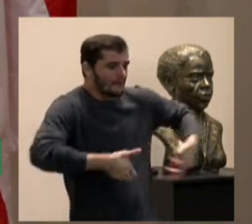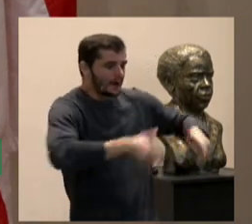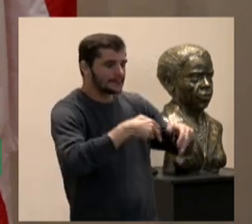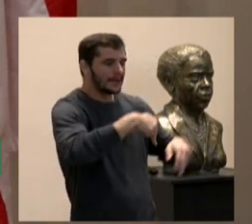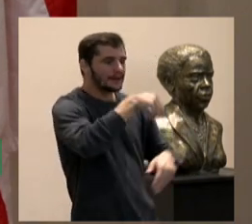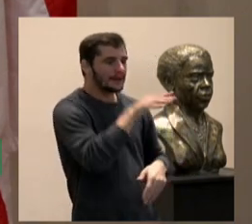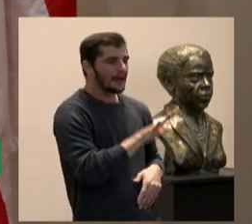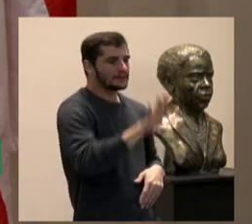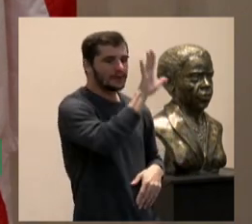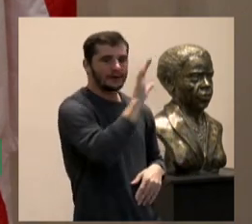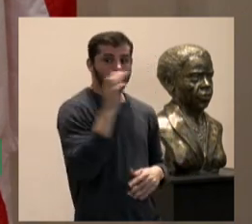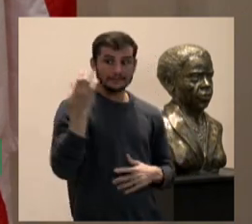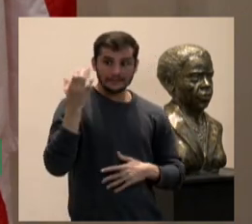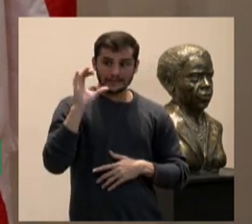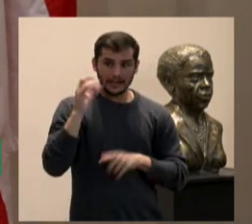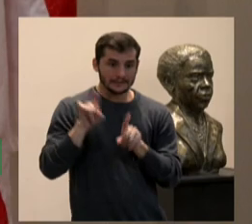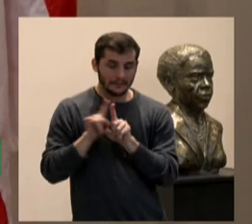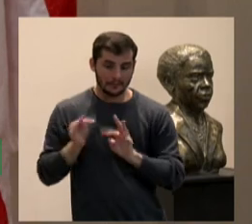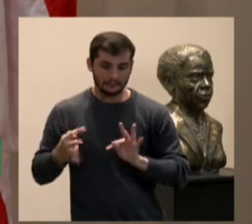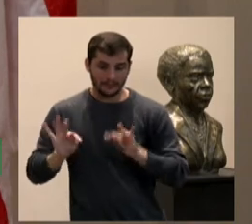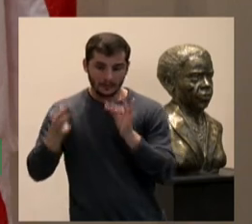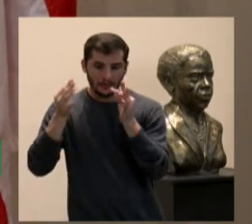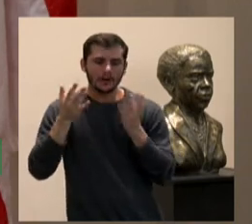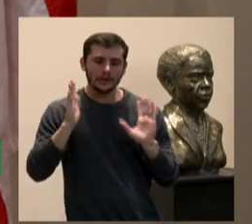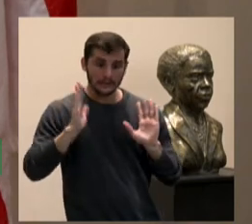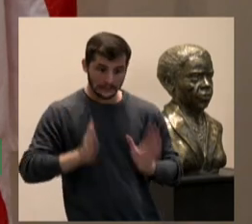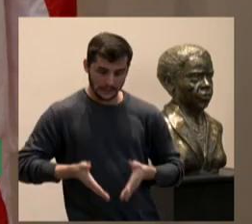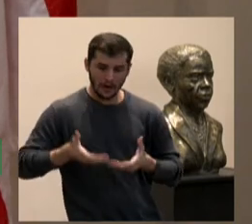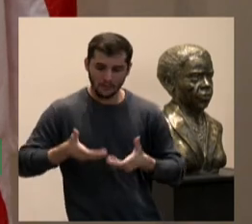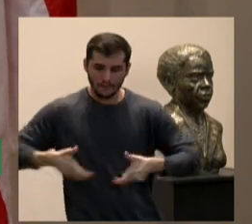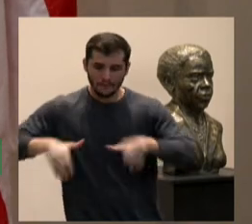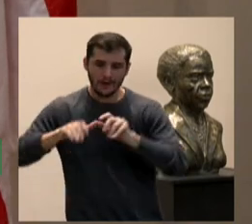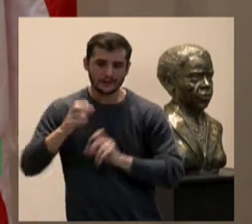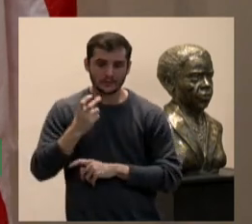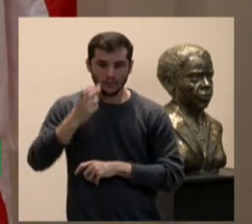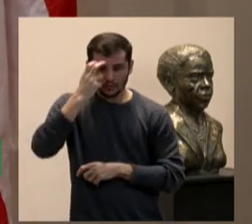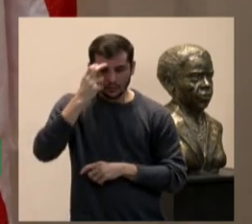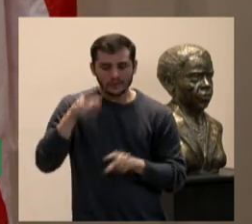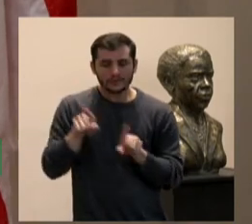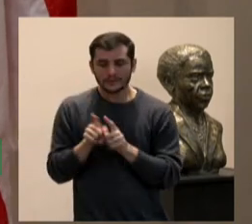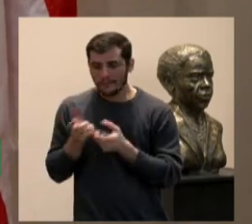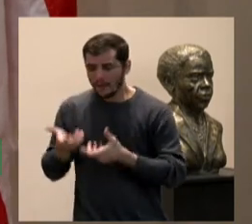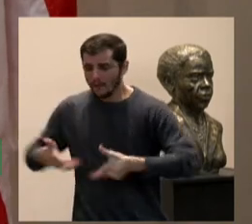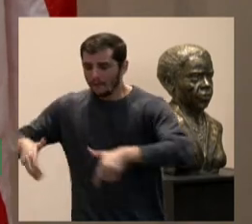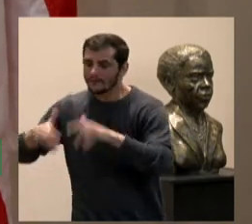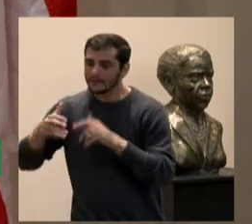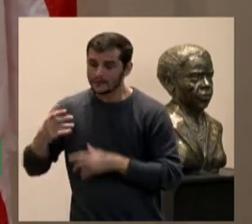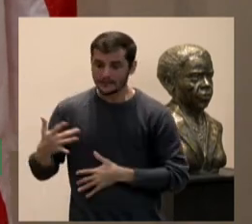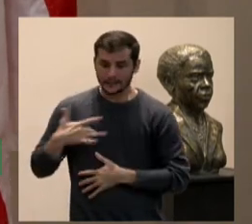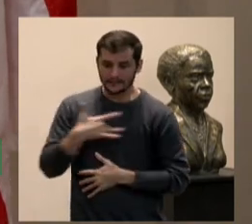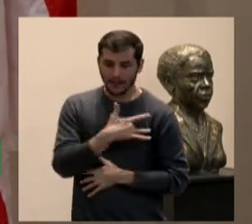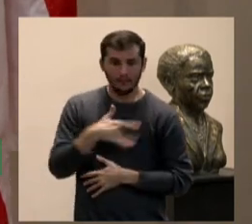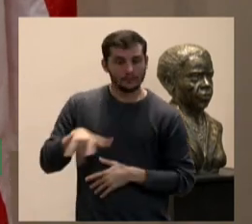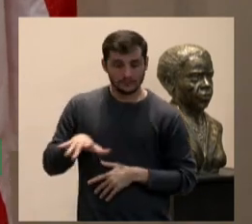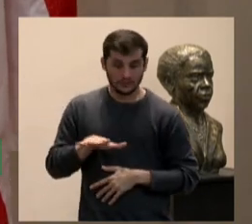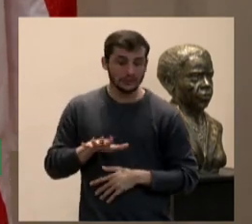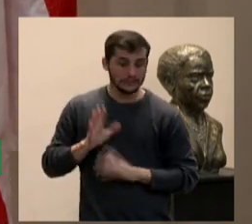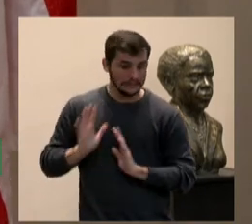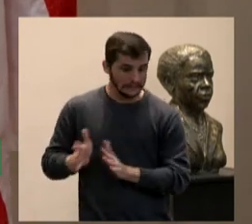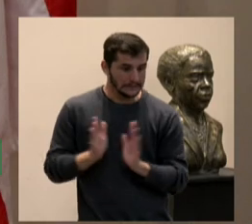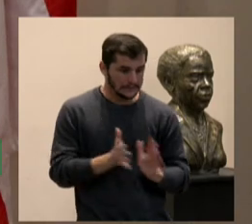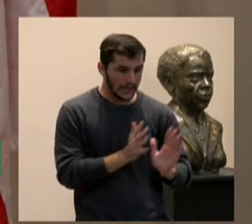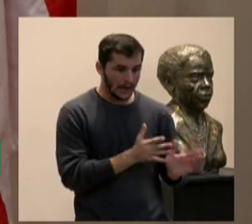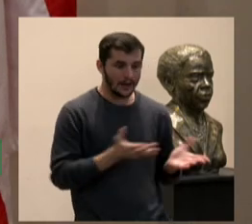Tecnologia, assim como já aconteceu a Conferência de Cultura, assim como já aconteceu a de Saúde, e ainda todo um planejamento de conferências que